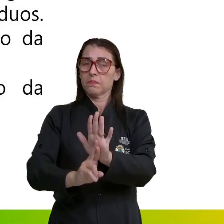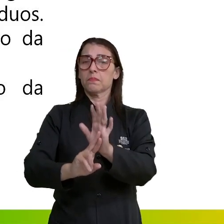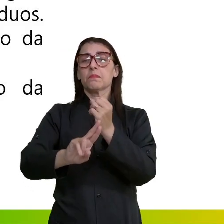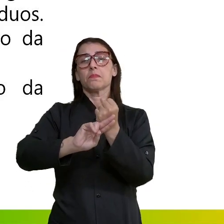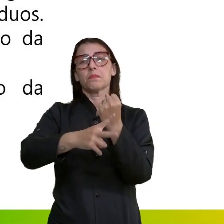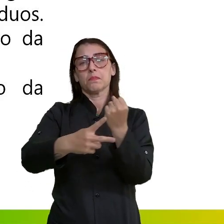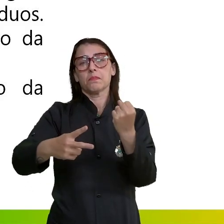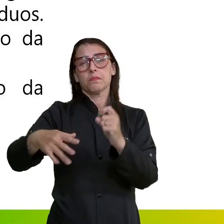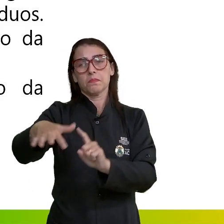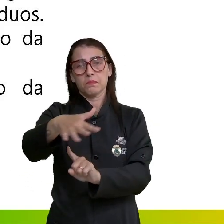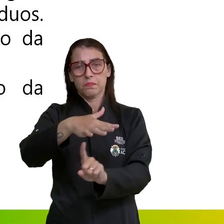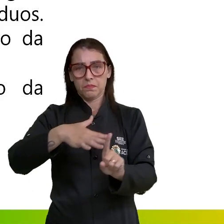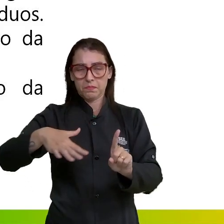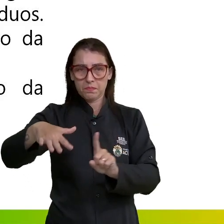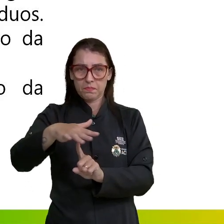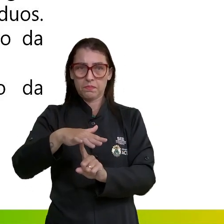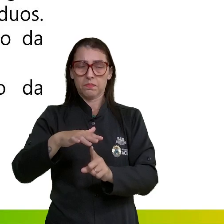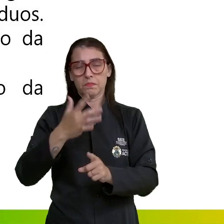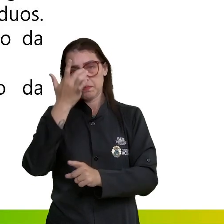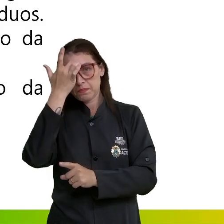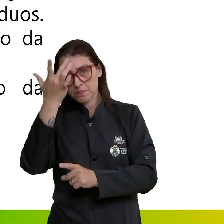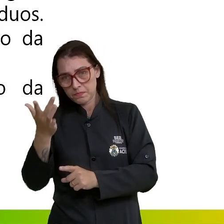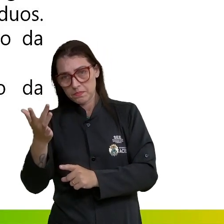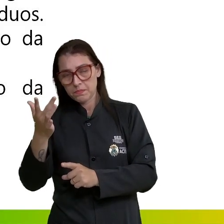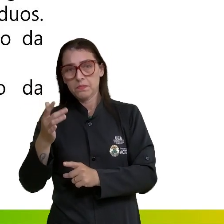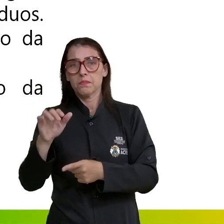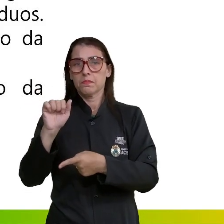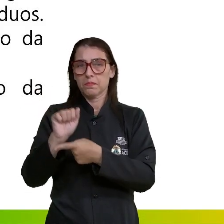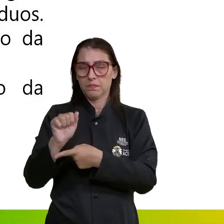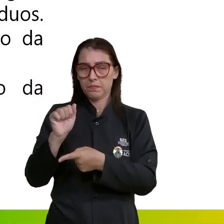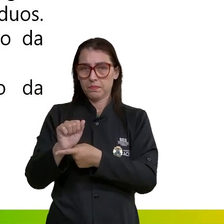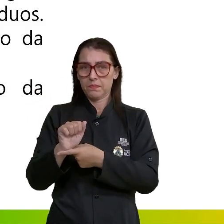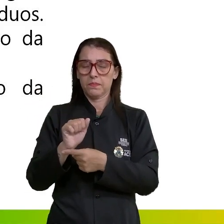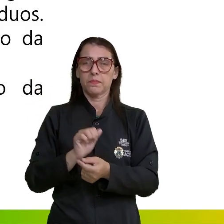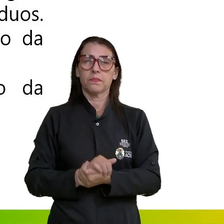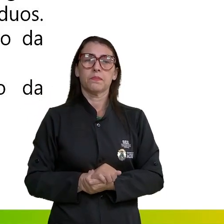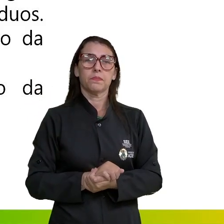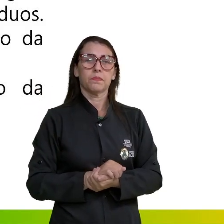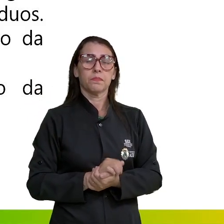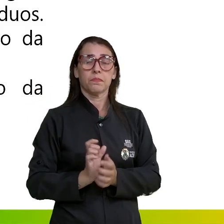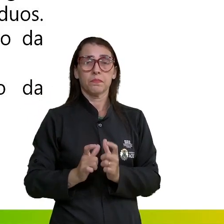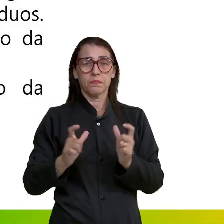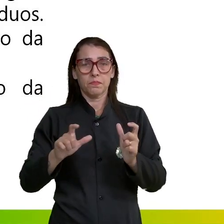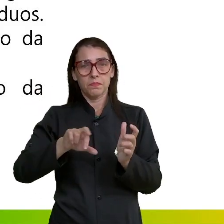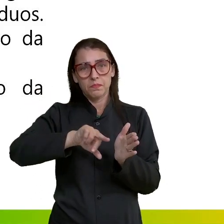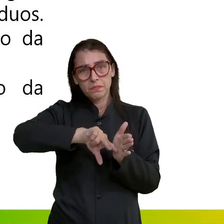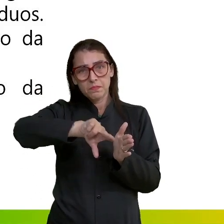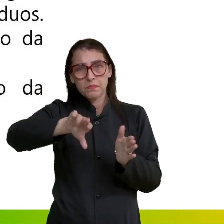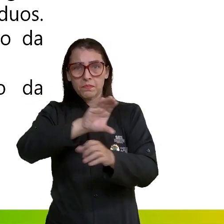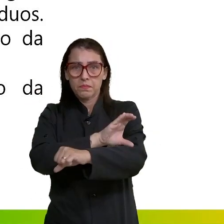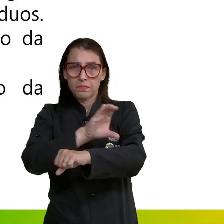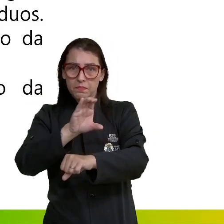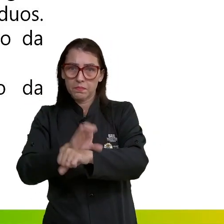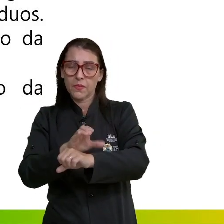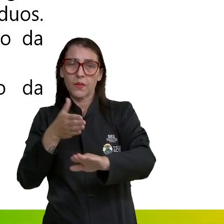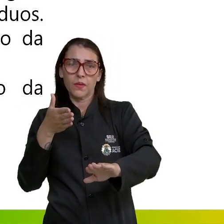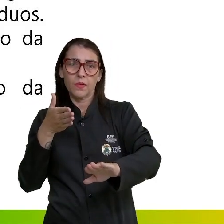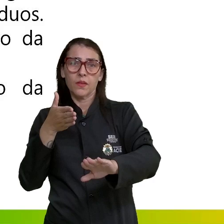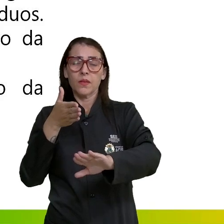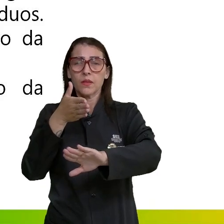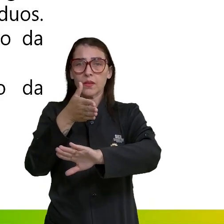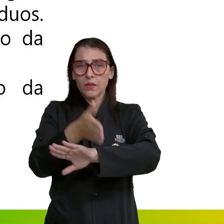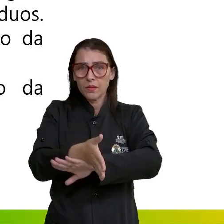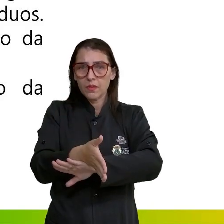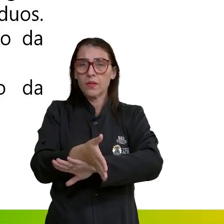consequência socioambiental. Ficou fácil. Alternativa A diz assim: aumento da diversidade